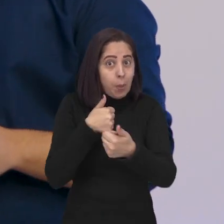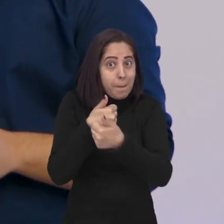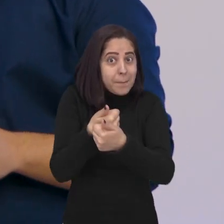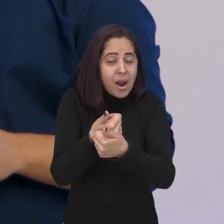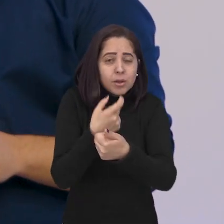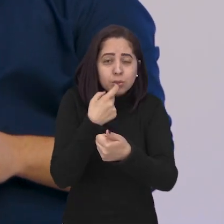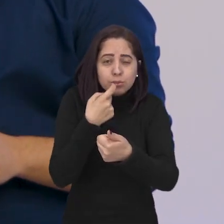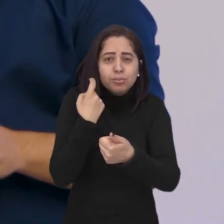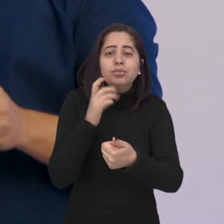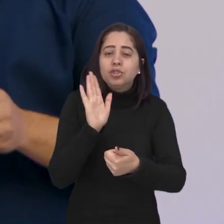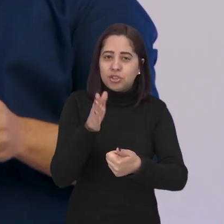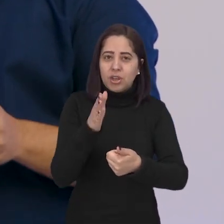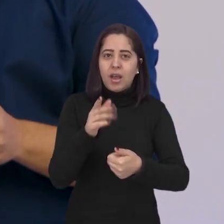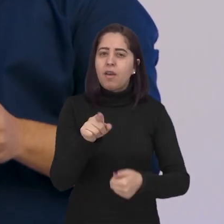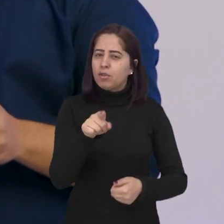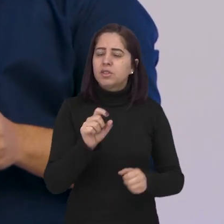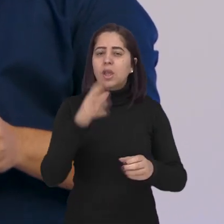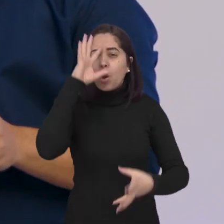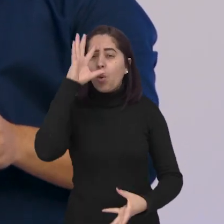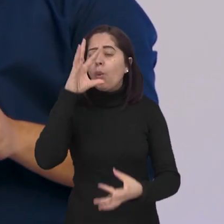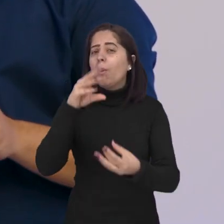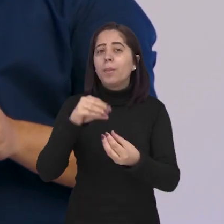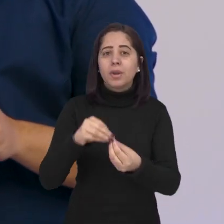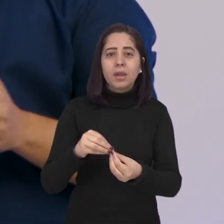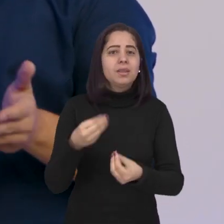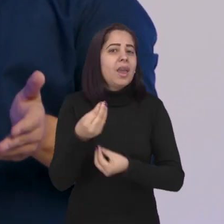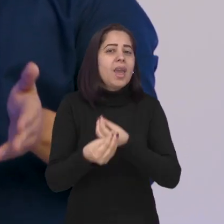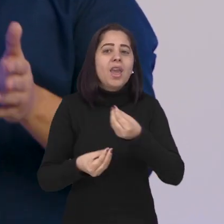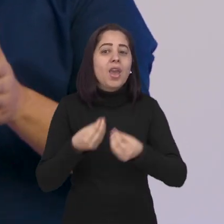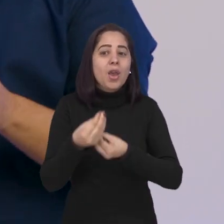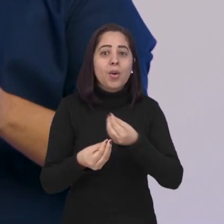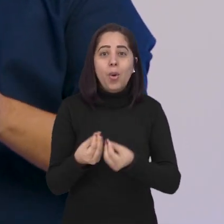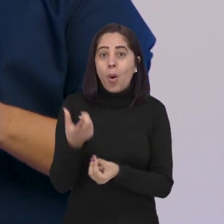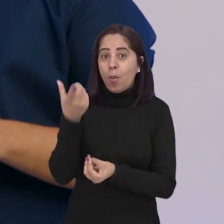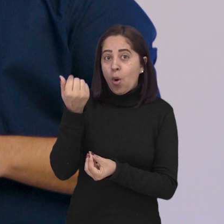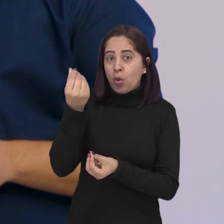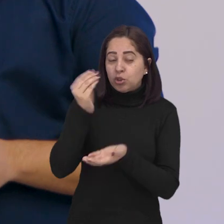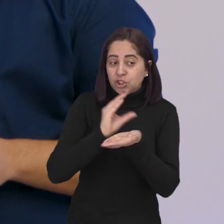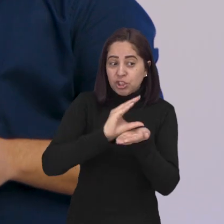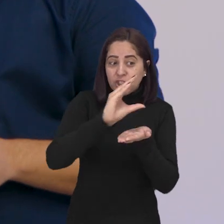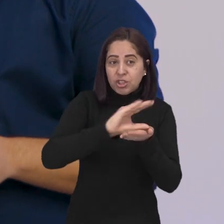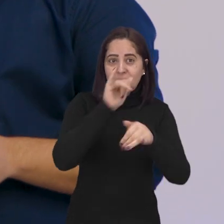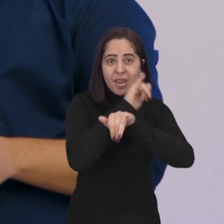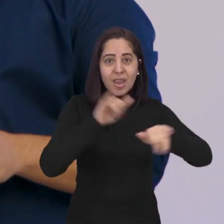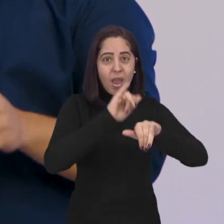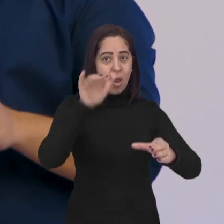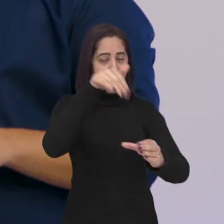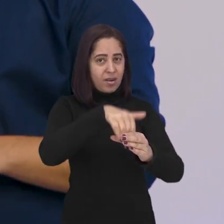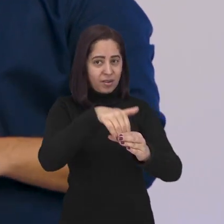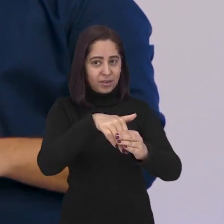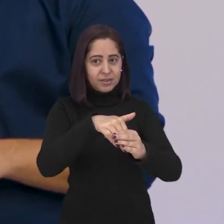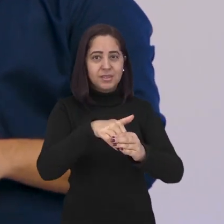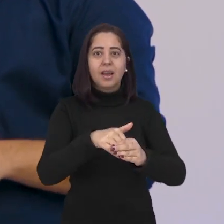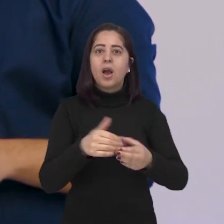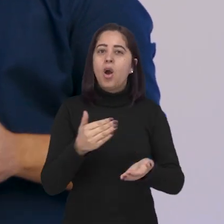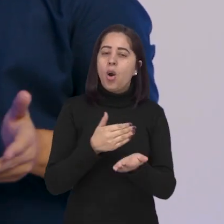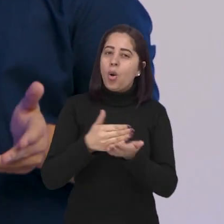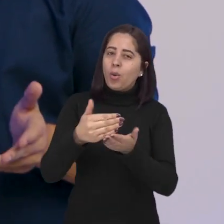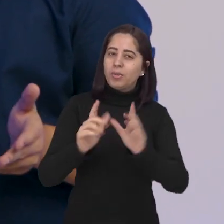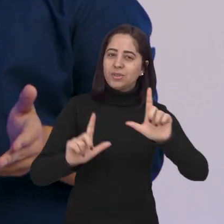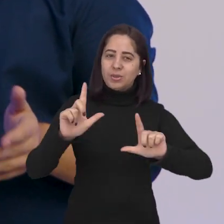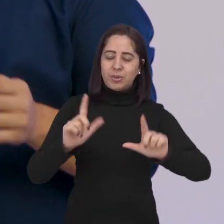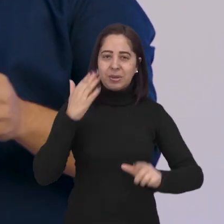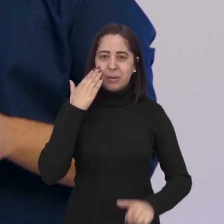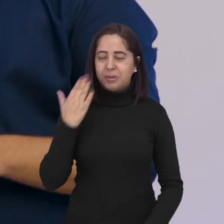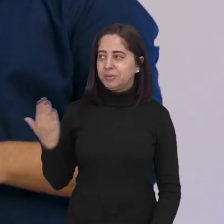eleições estão chegando. Na entrevista de hoje você vai entender o que é e como é feita a distribuição da verba do fundo eleitoral. O